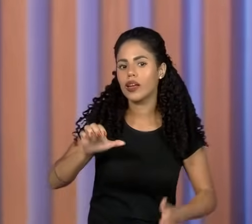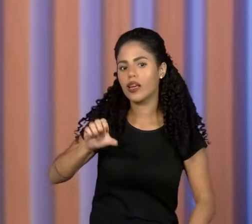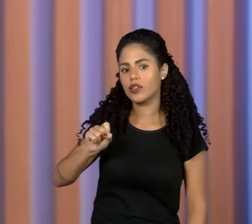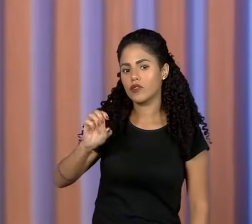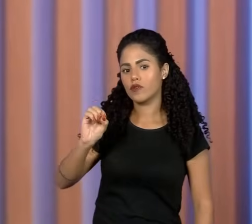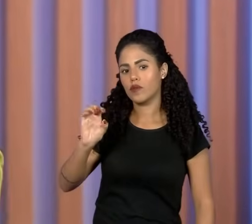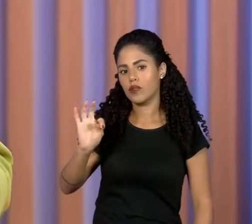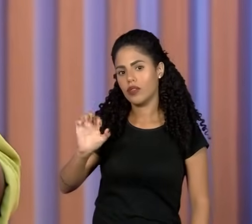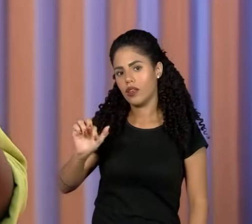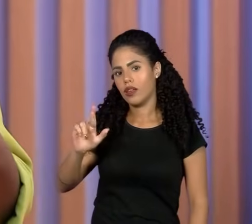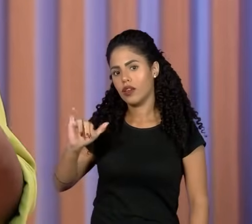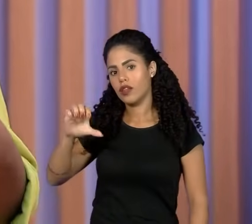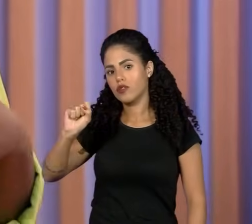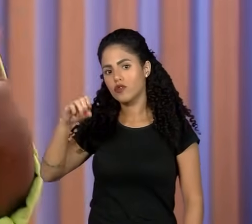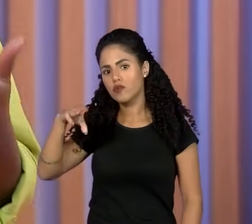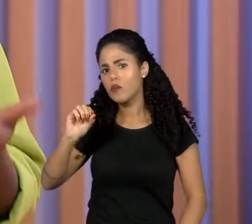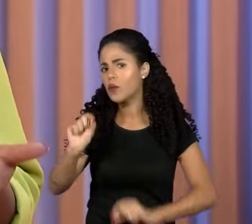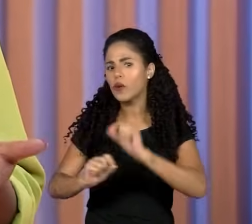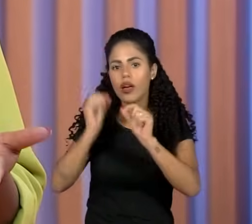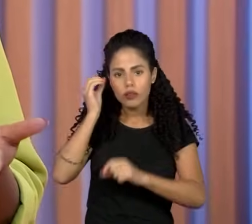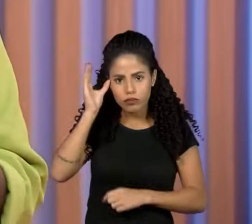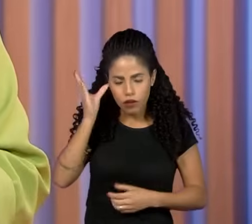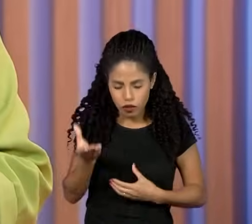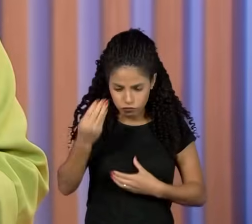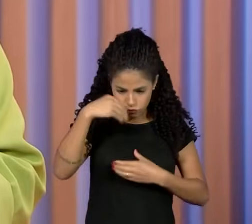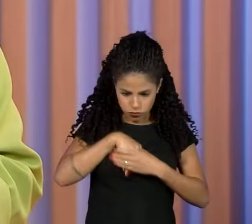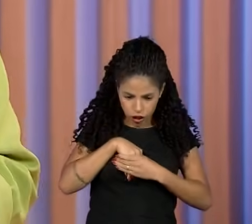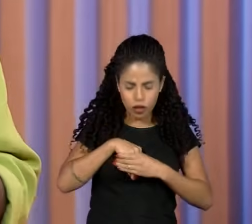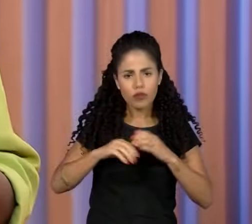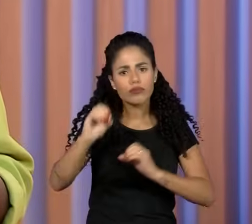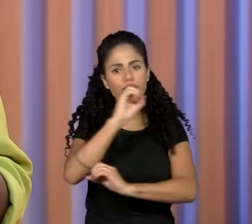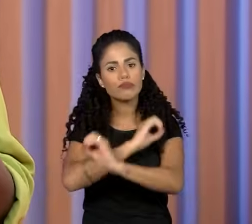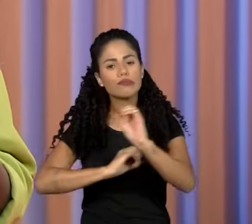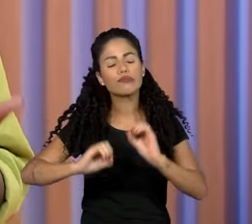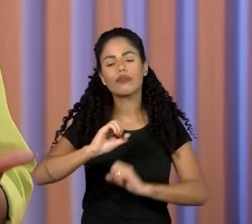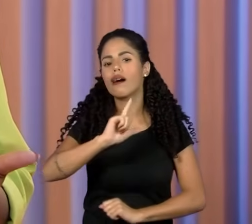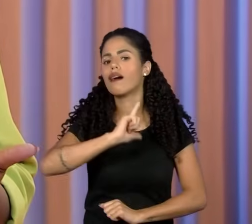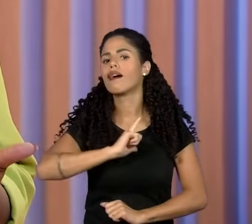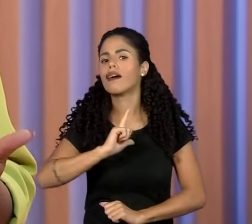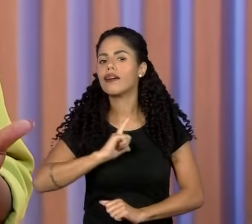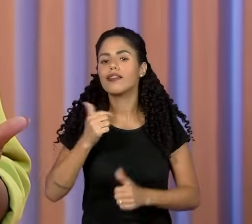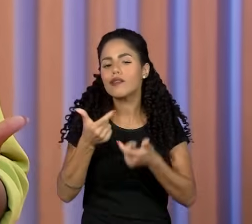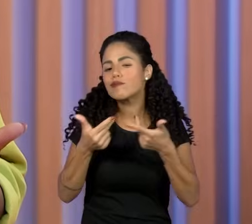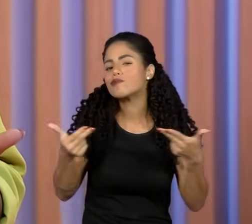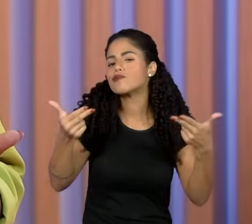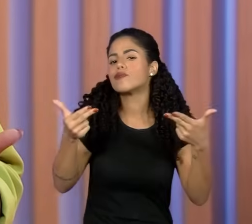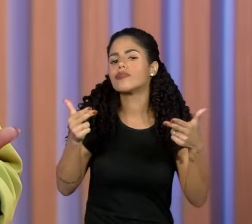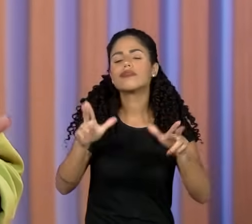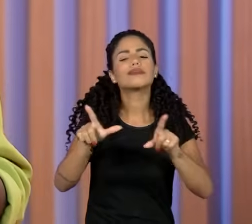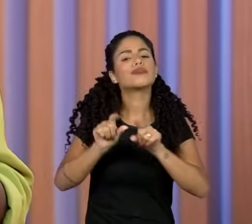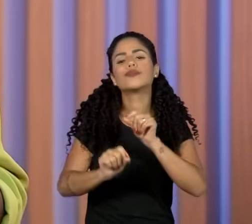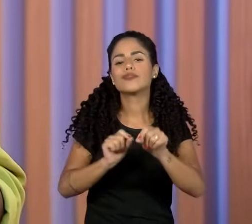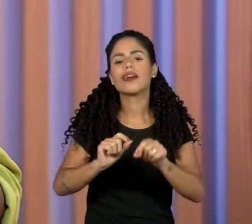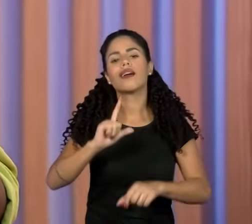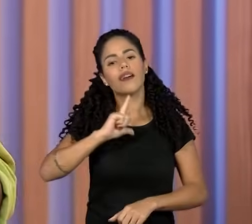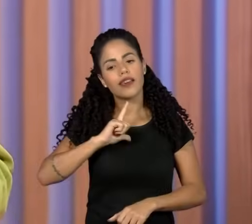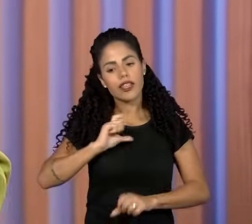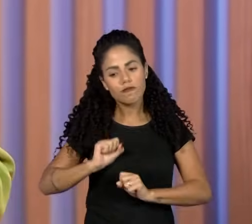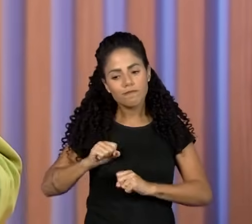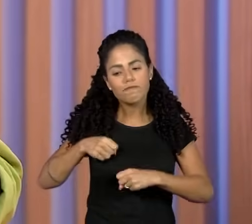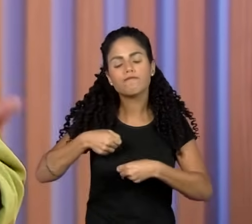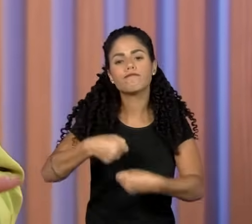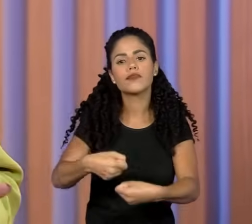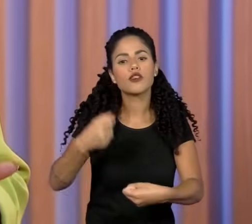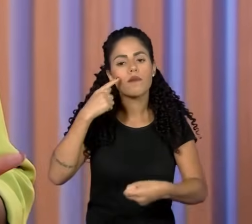diz respeito ao saber propriamente interior, que existe para lá das aparências e que exige um esforço para se